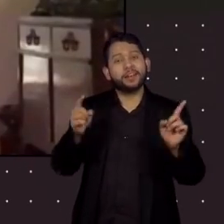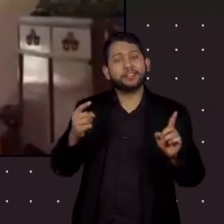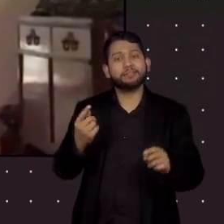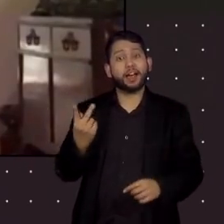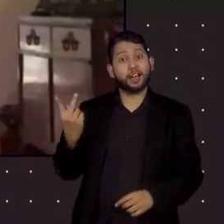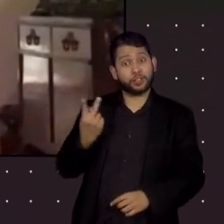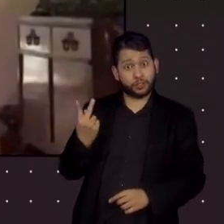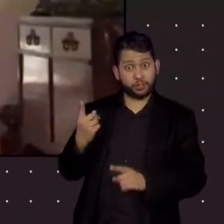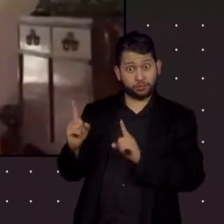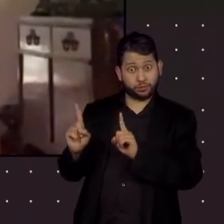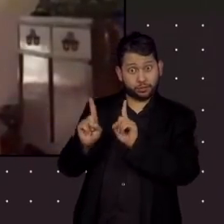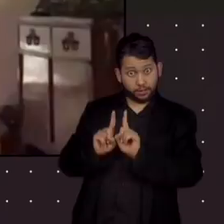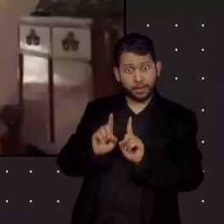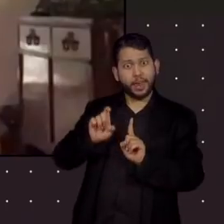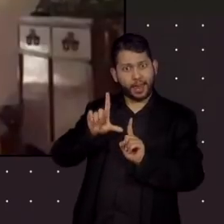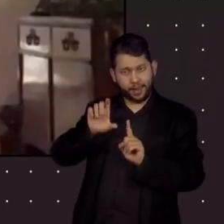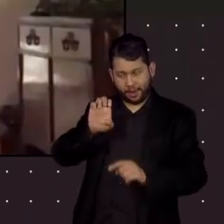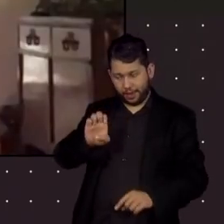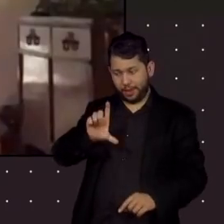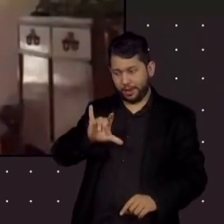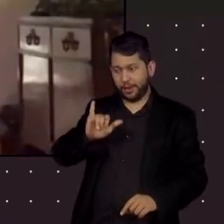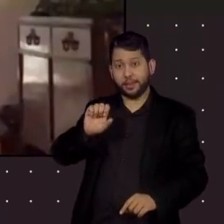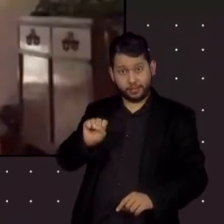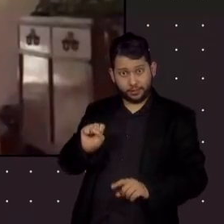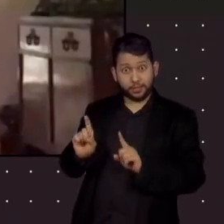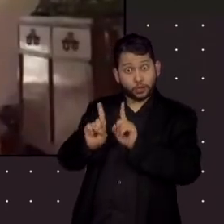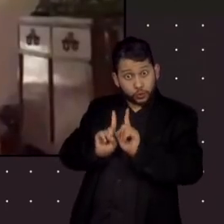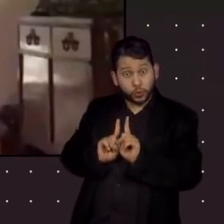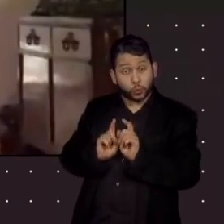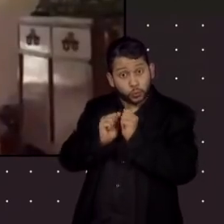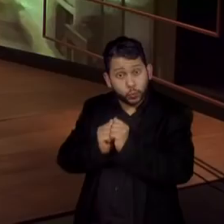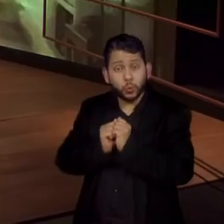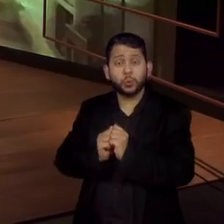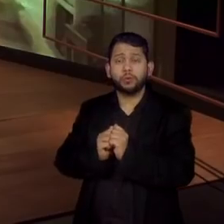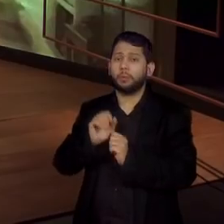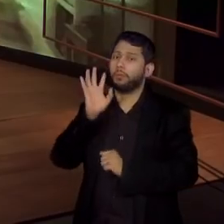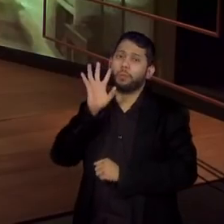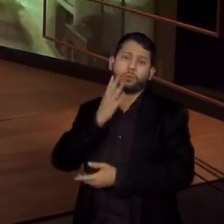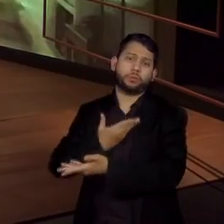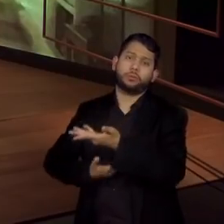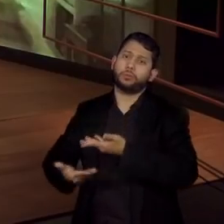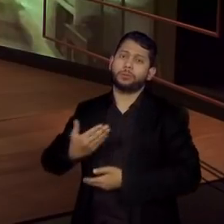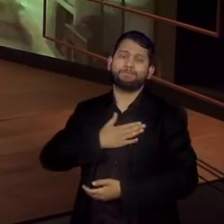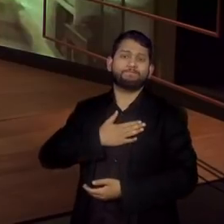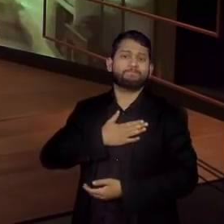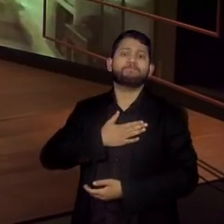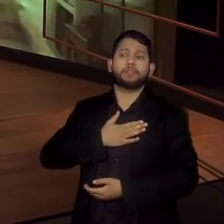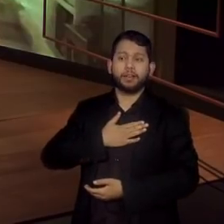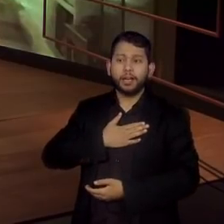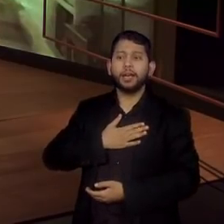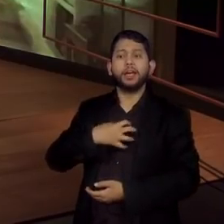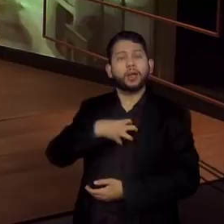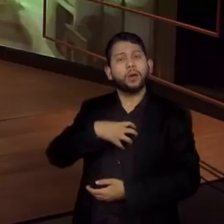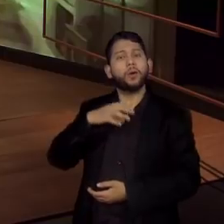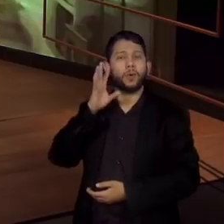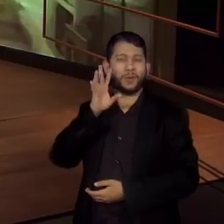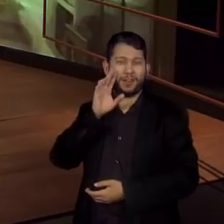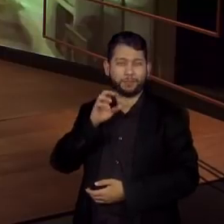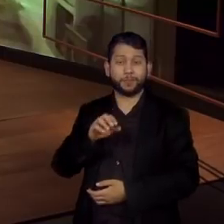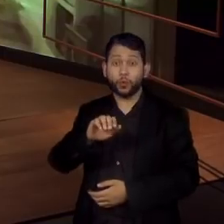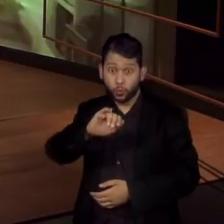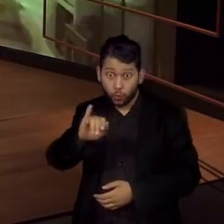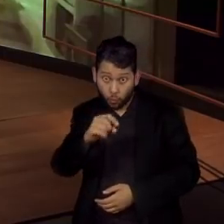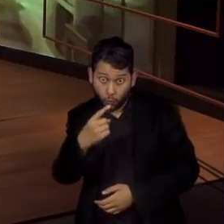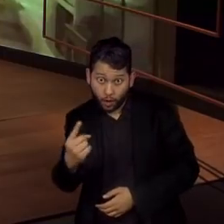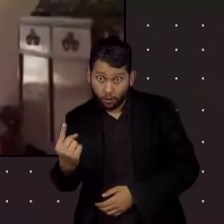uma relação muito linda naquela época. Eu me lembro de coisas assim, do João conversando com a